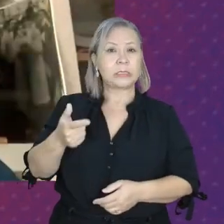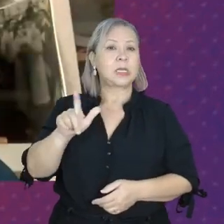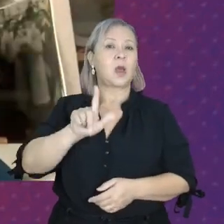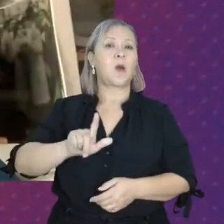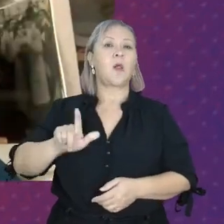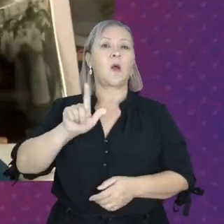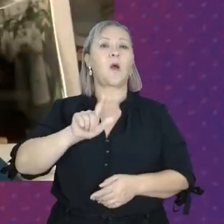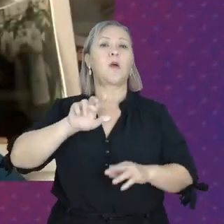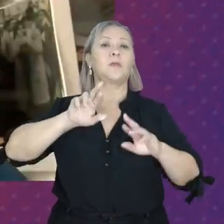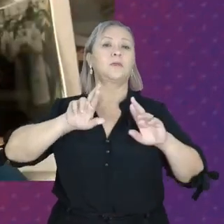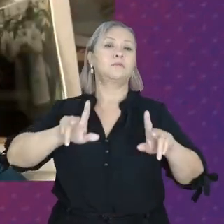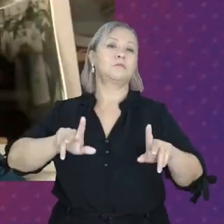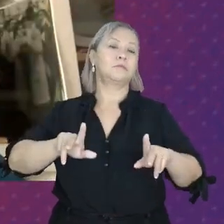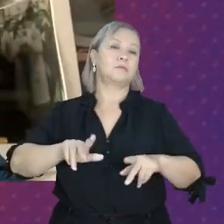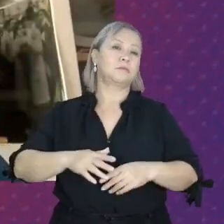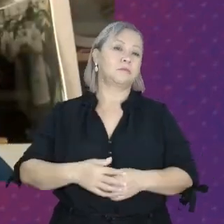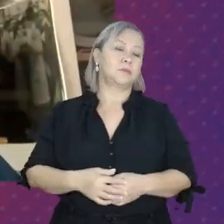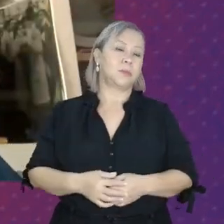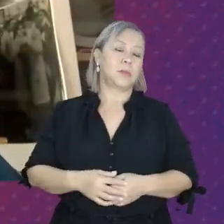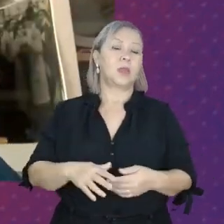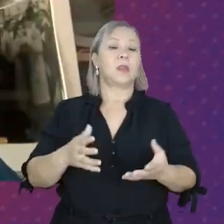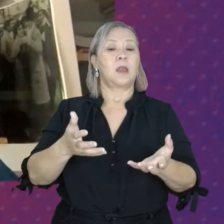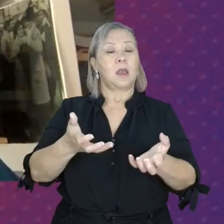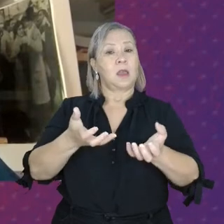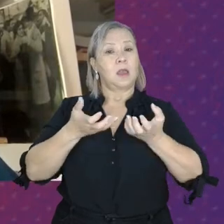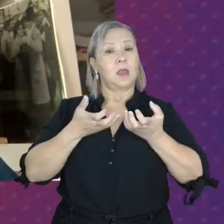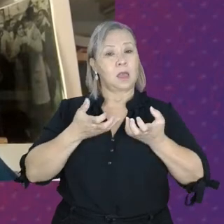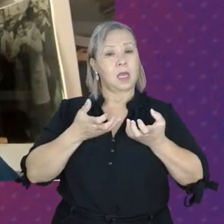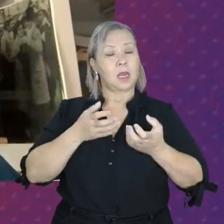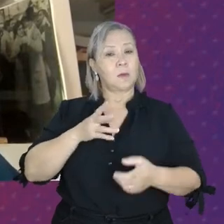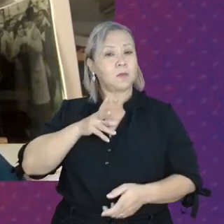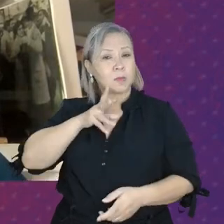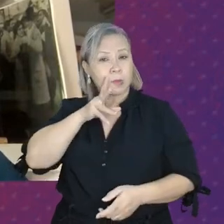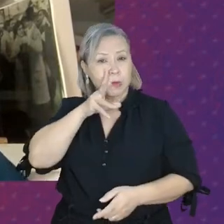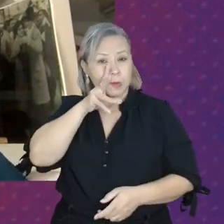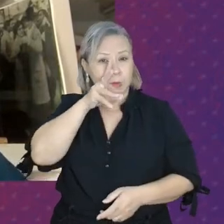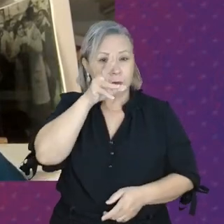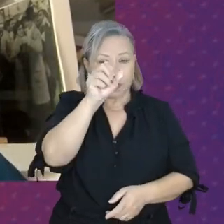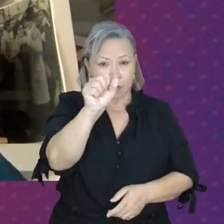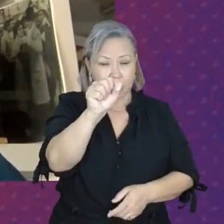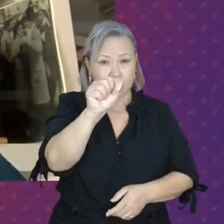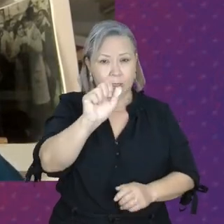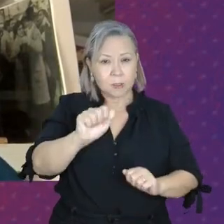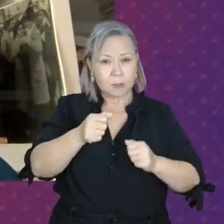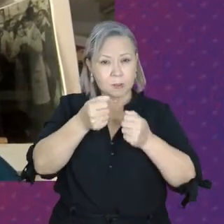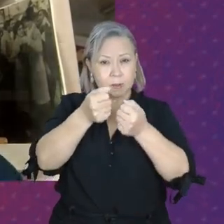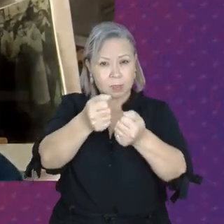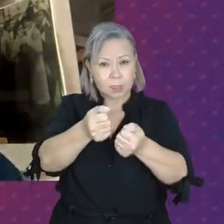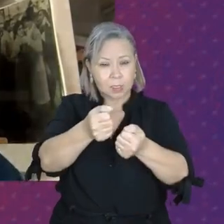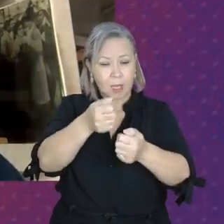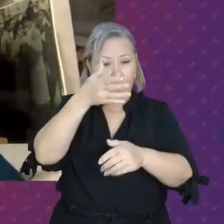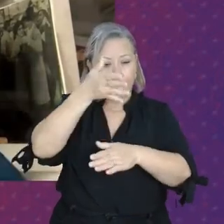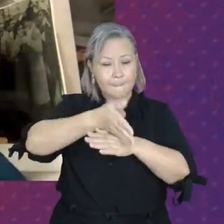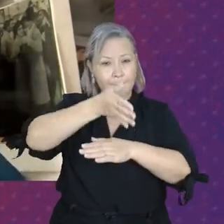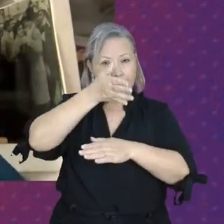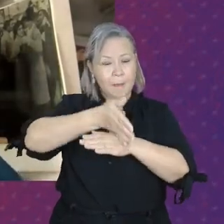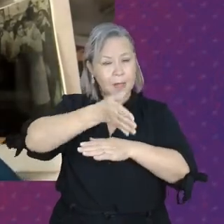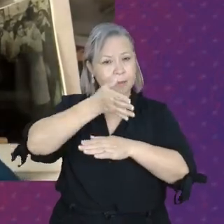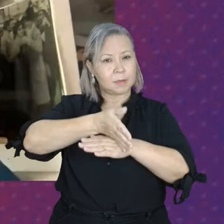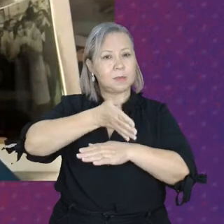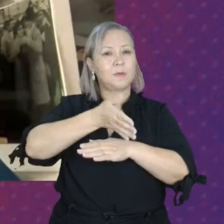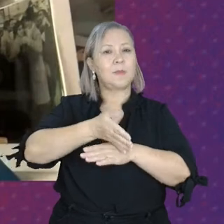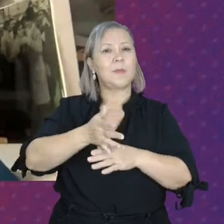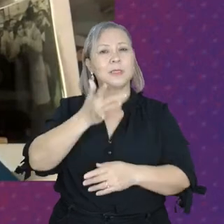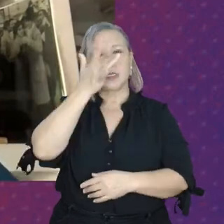lógica. Nós queremos fortalecer a participação